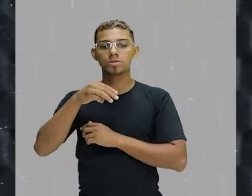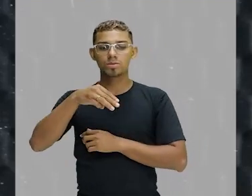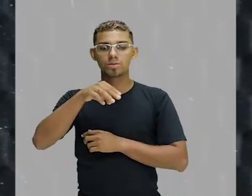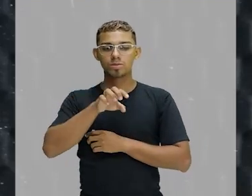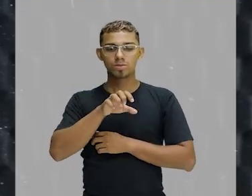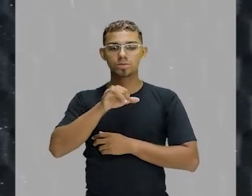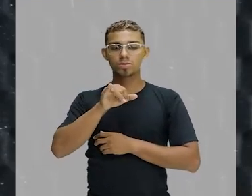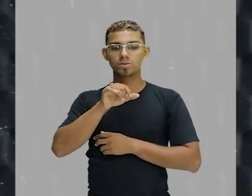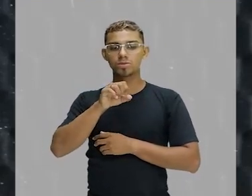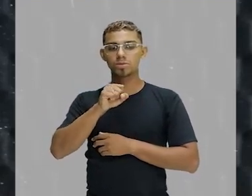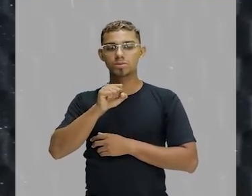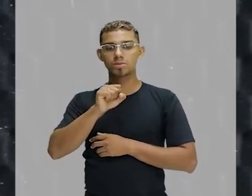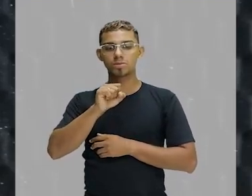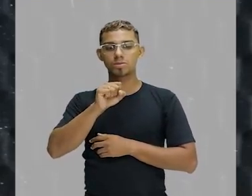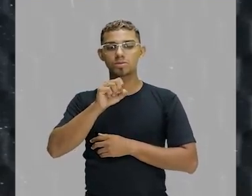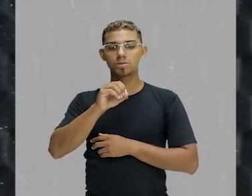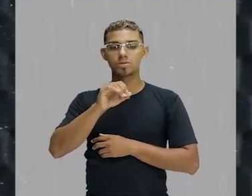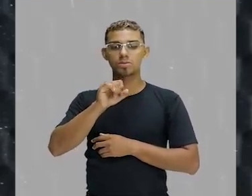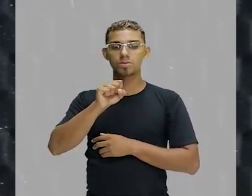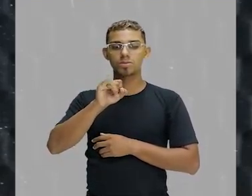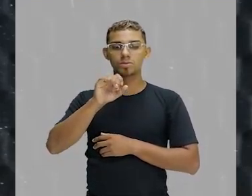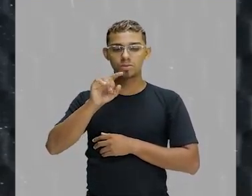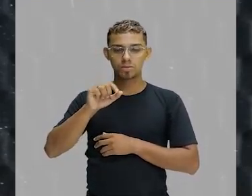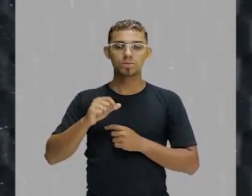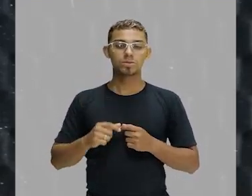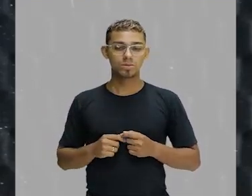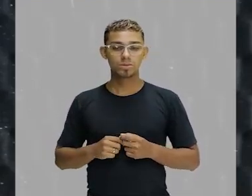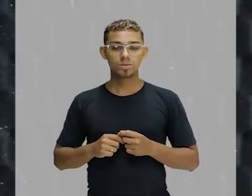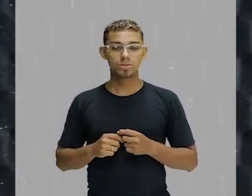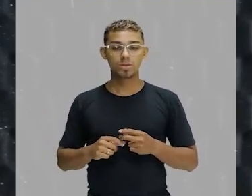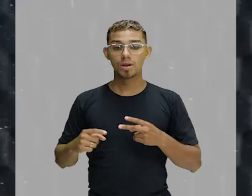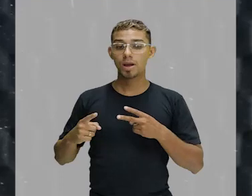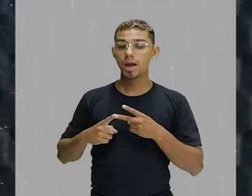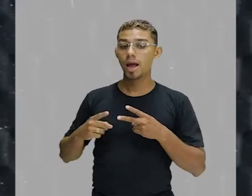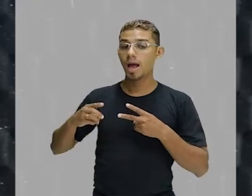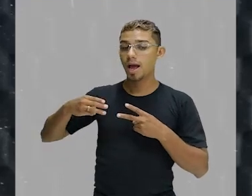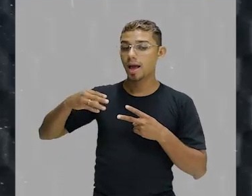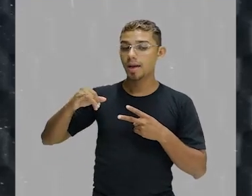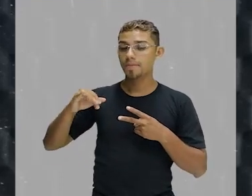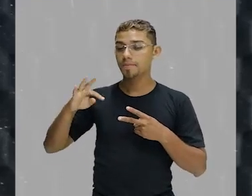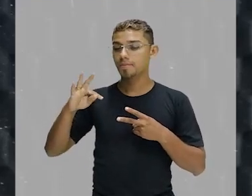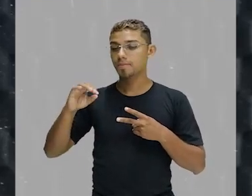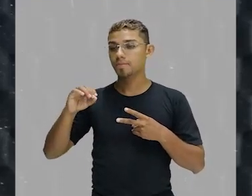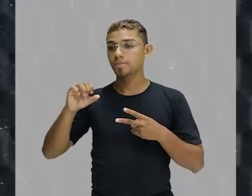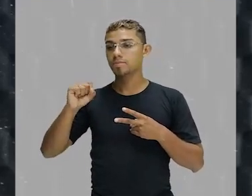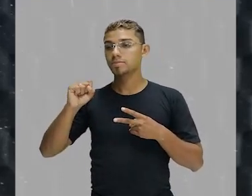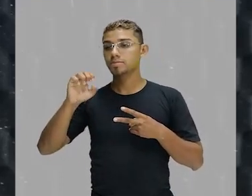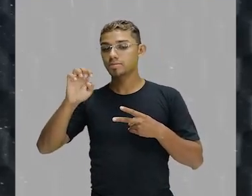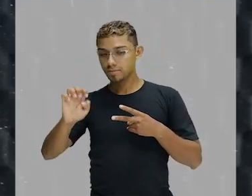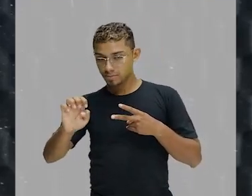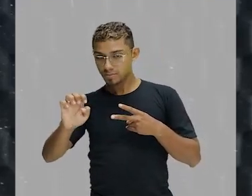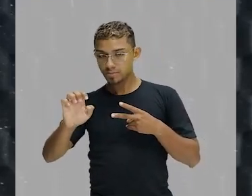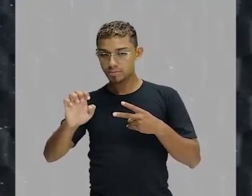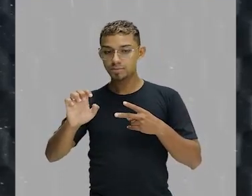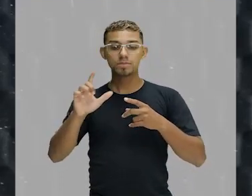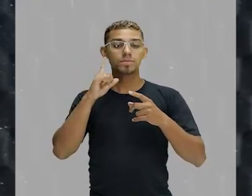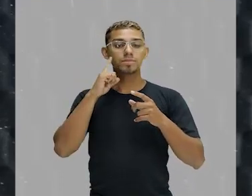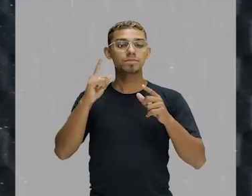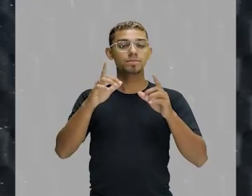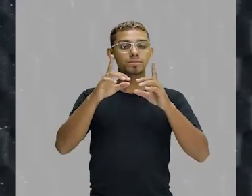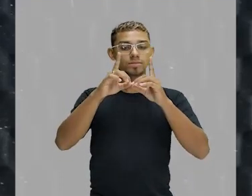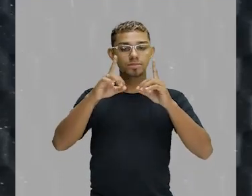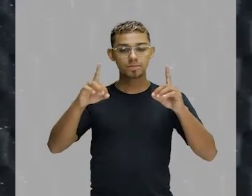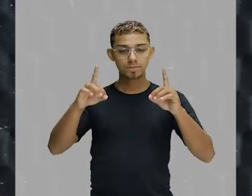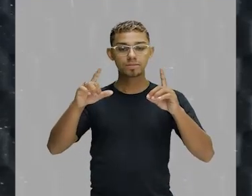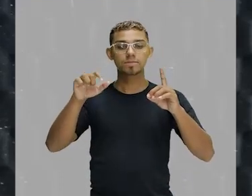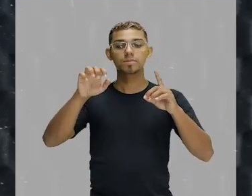de exclamação, a mitose, que foi uma aula que nós já tivemos, ela é uma divisão equacional, que